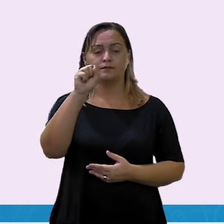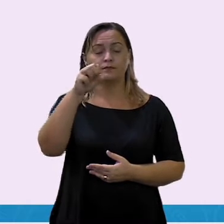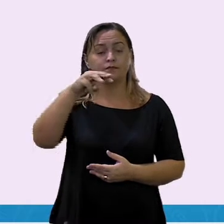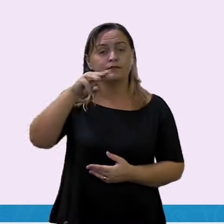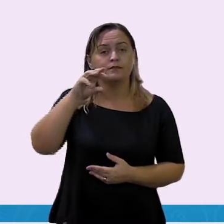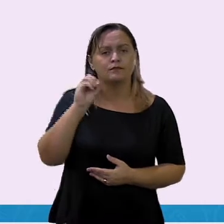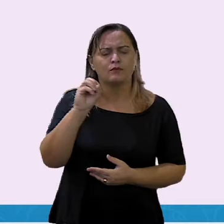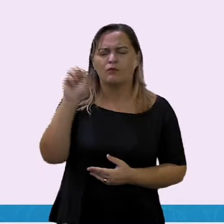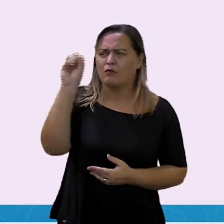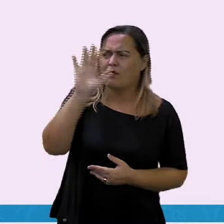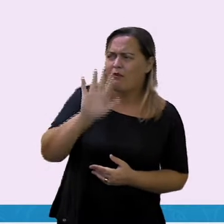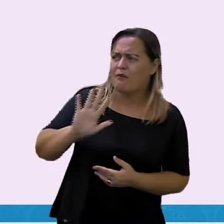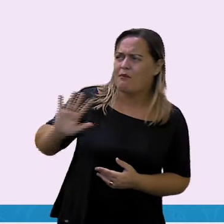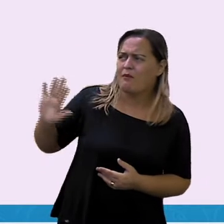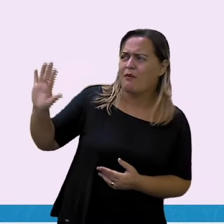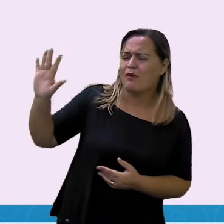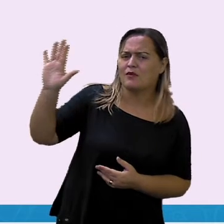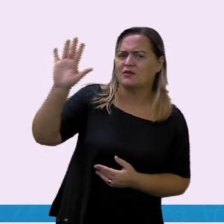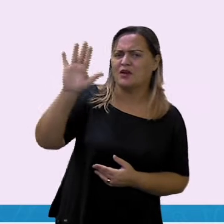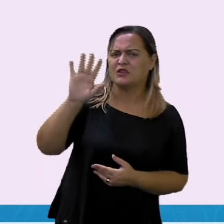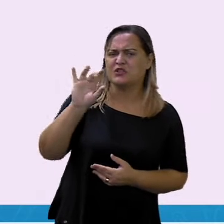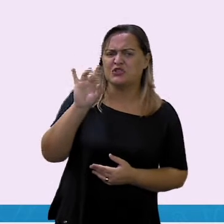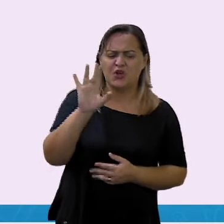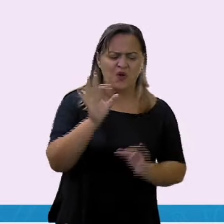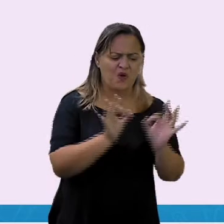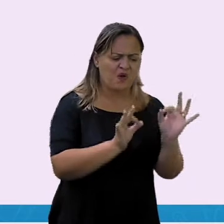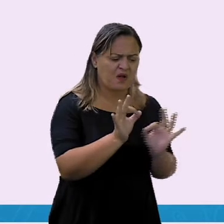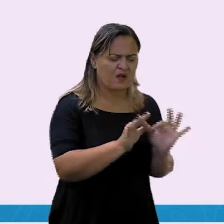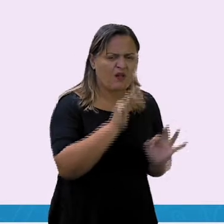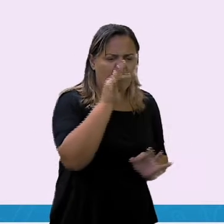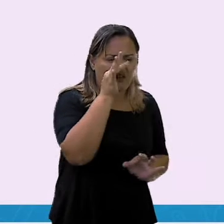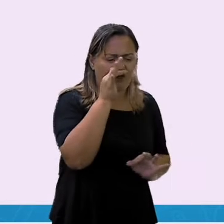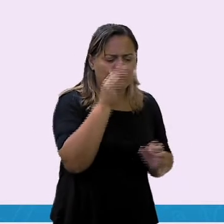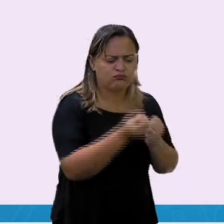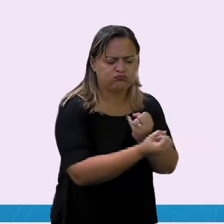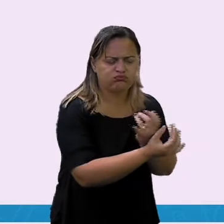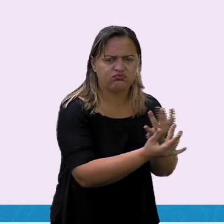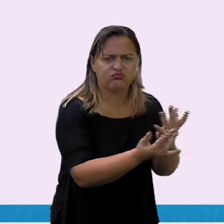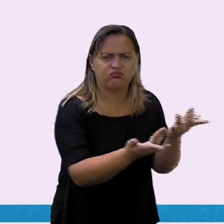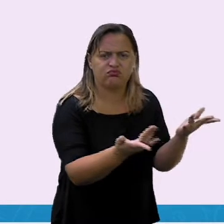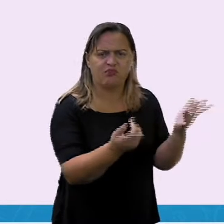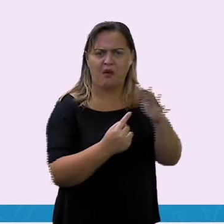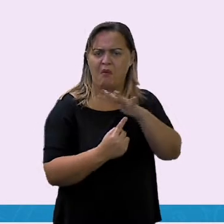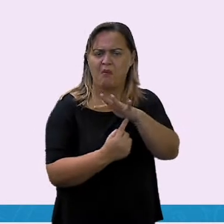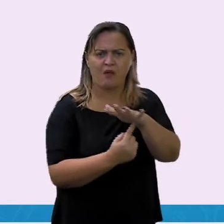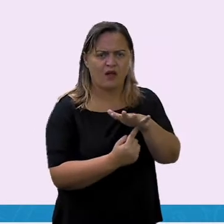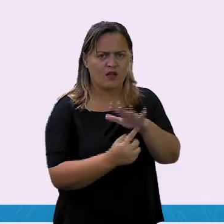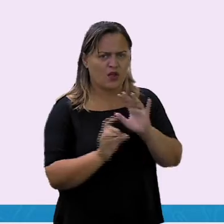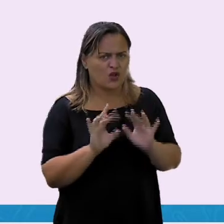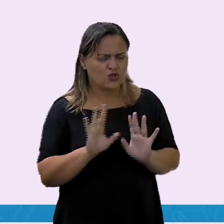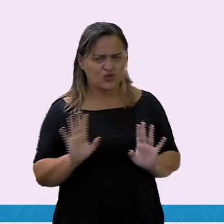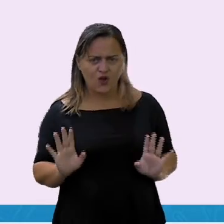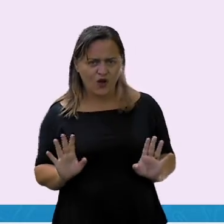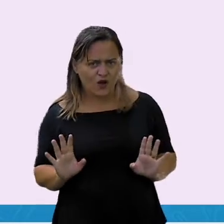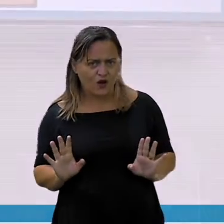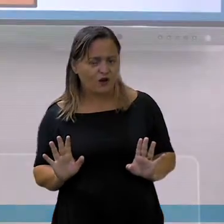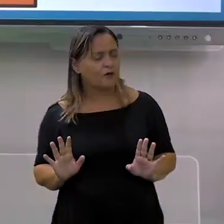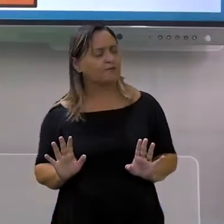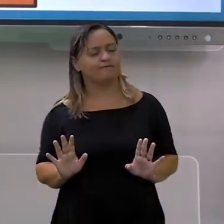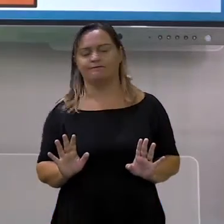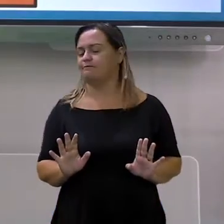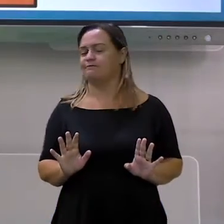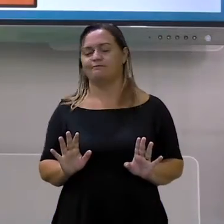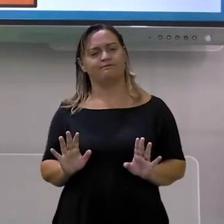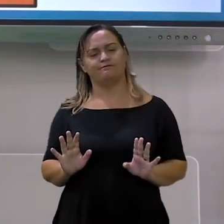tão somente a elaboração de jardins e praças. Porque quando fala em paisagismo, a gente pensa jardim da minha casa,